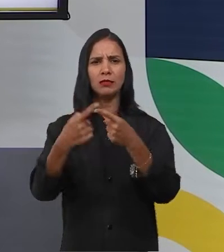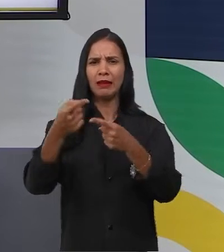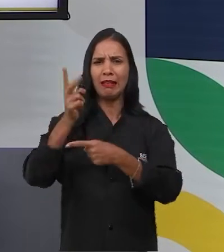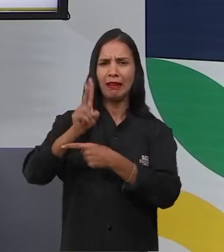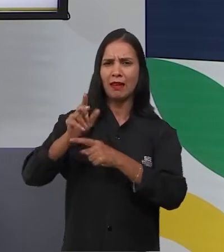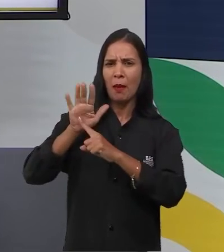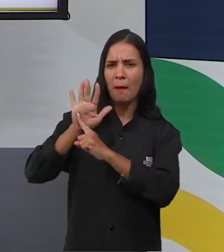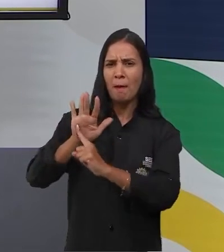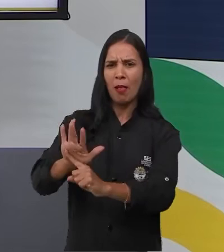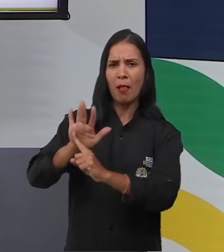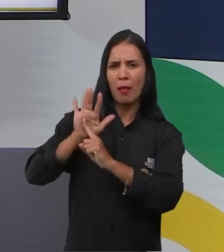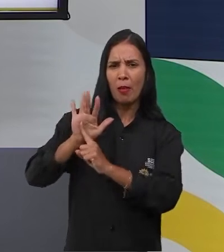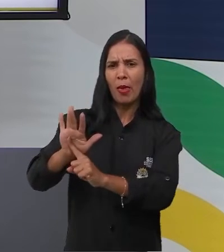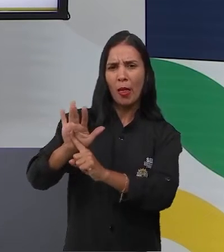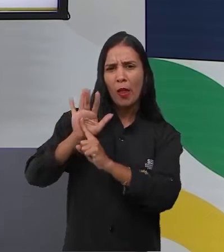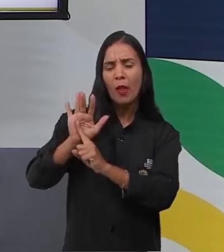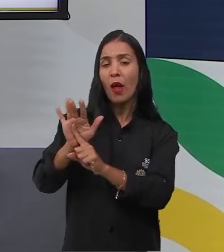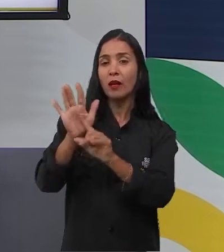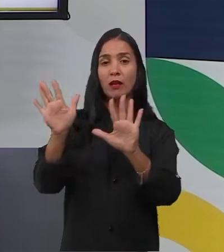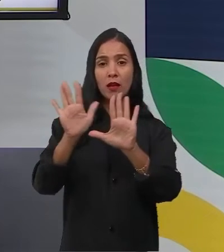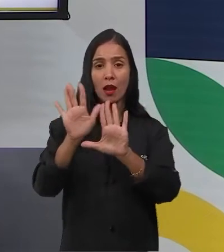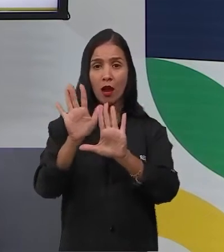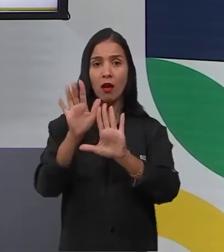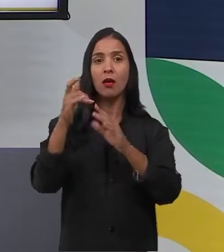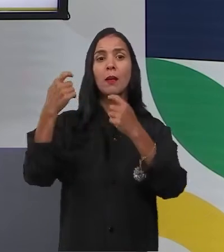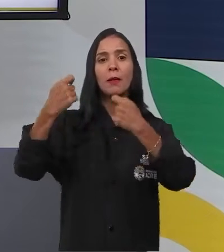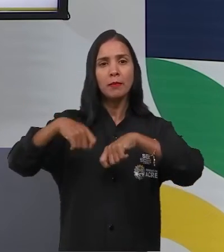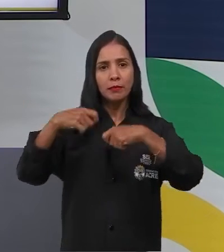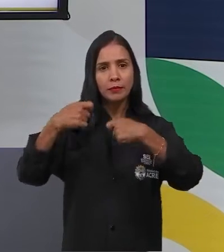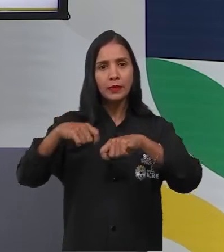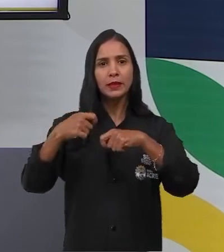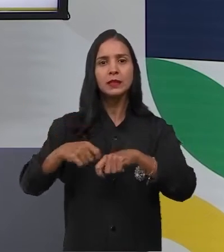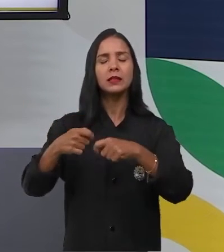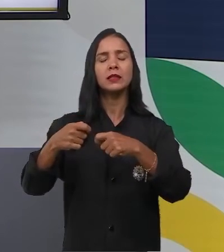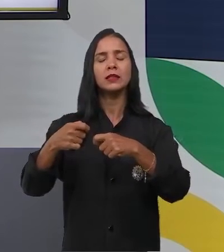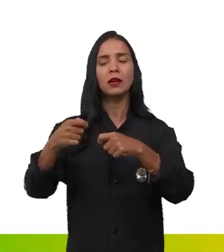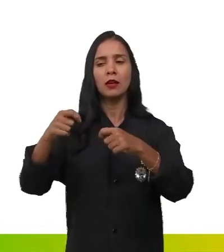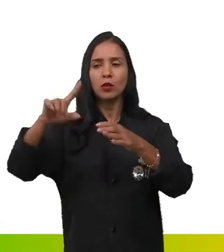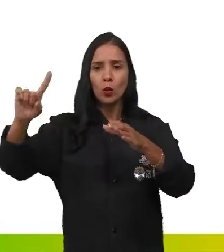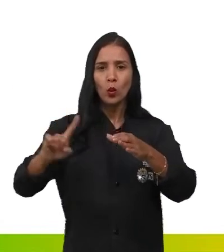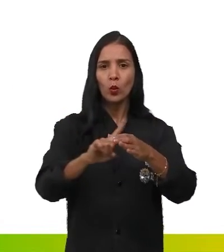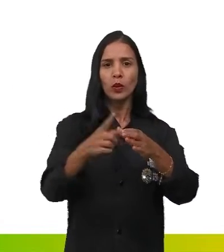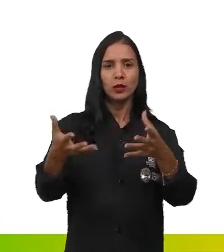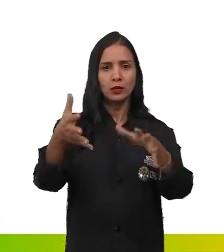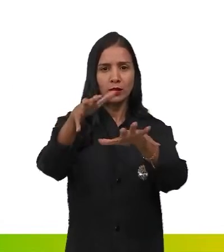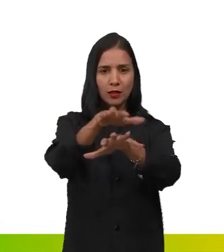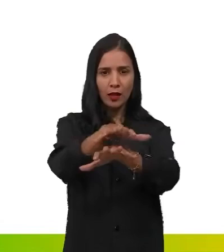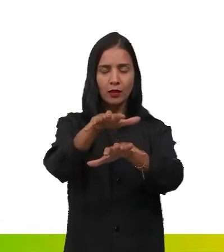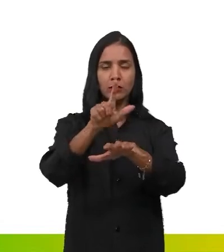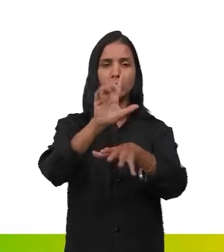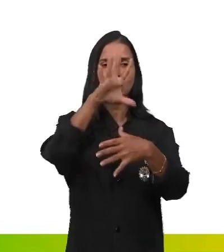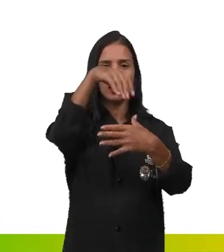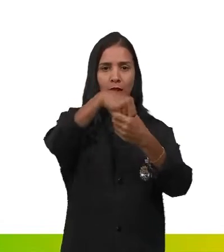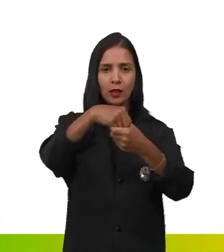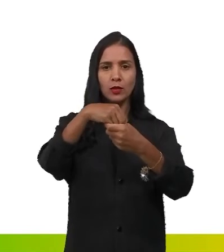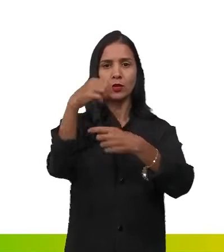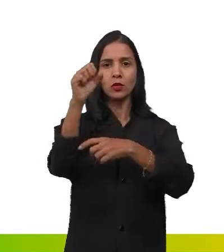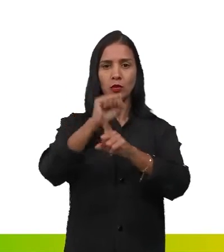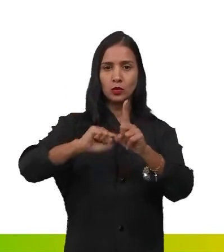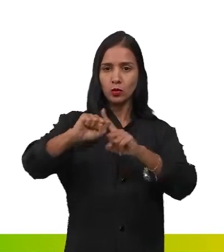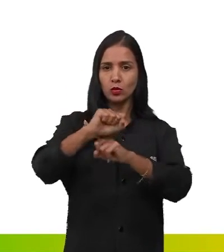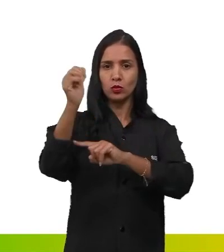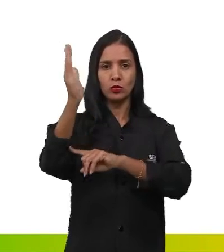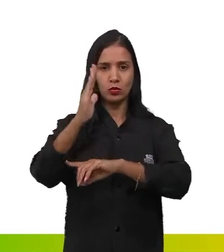reprimido, recusado. É entender como parte pertencente, tá bom? Então, aqui, ó, essas vivências permitem que